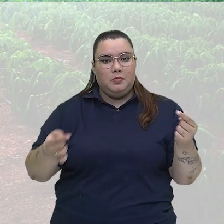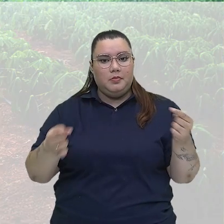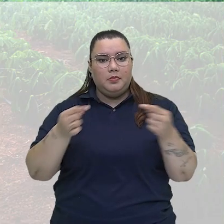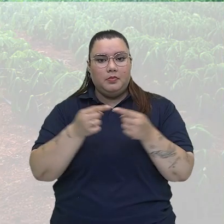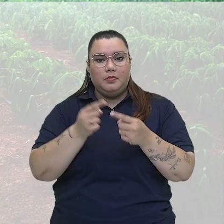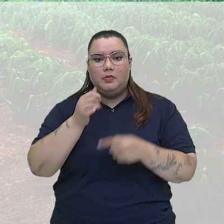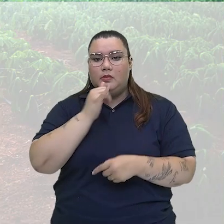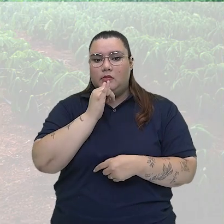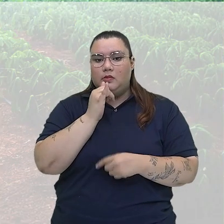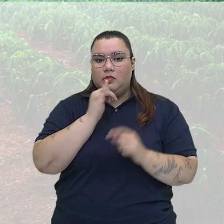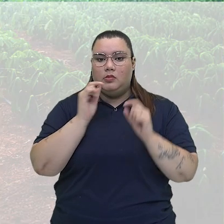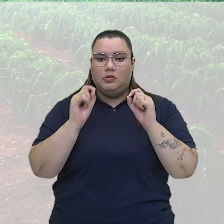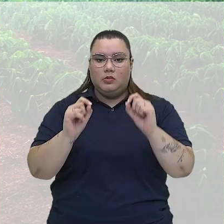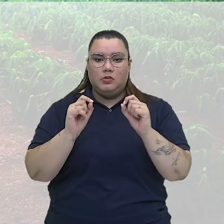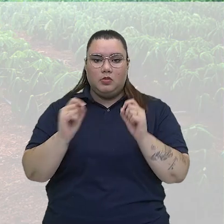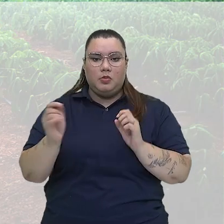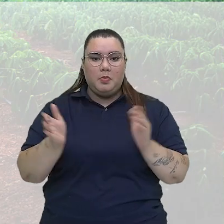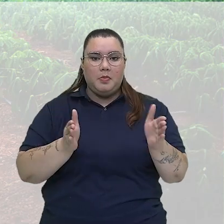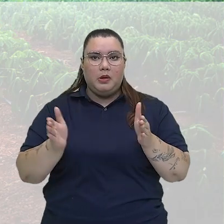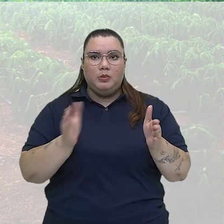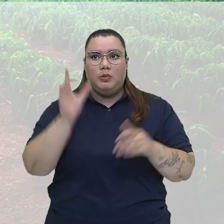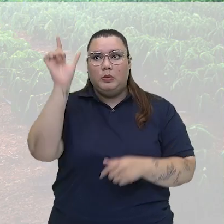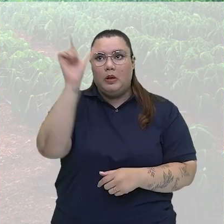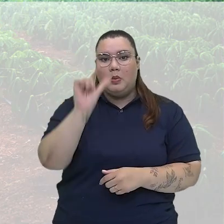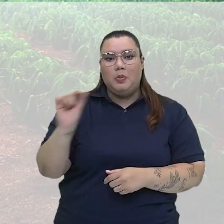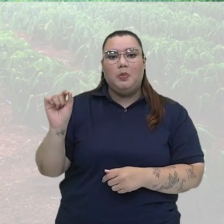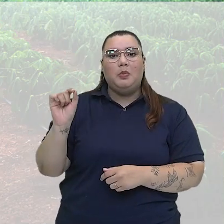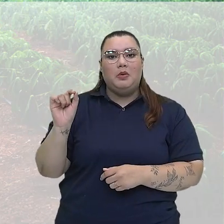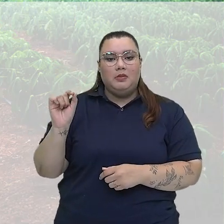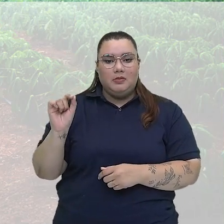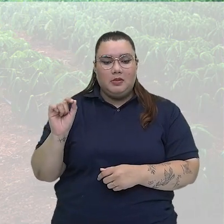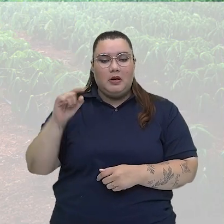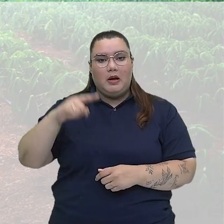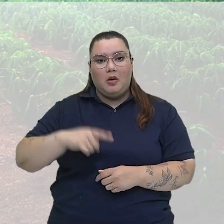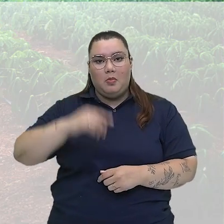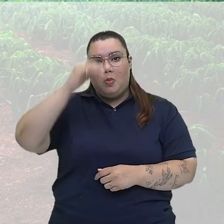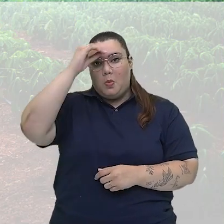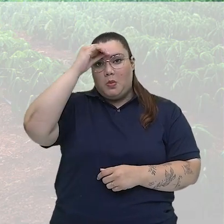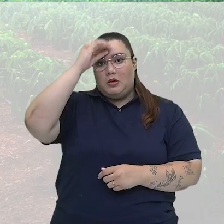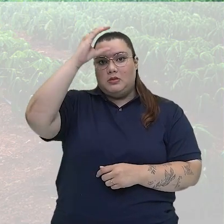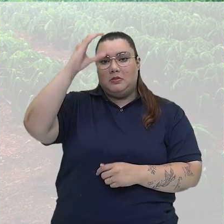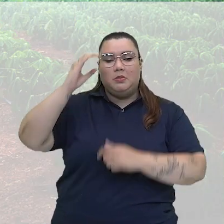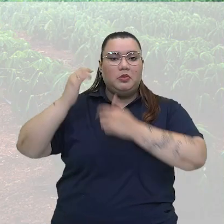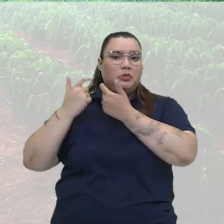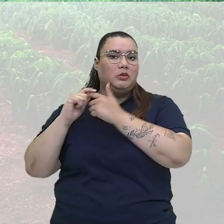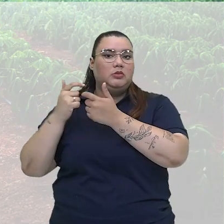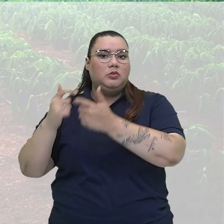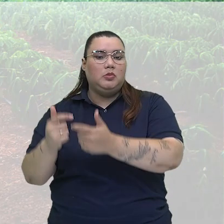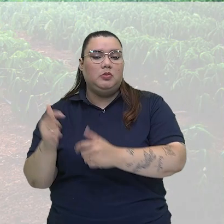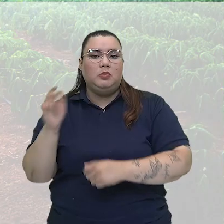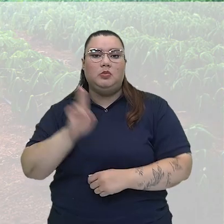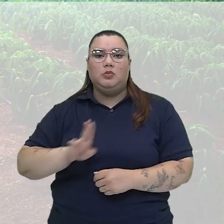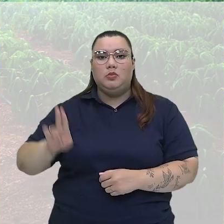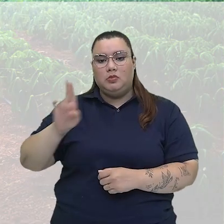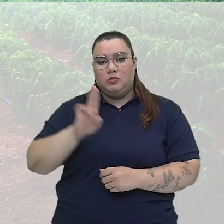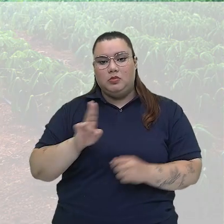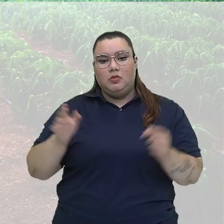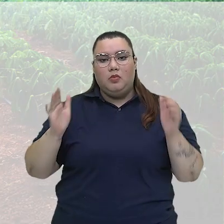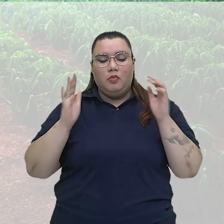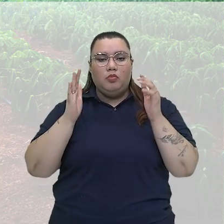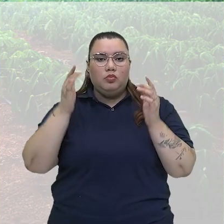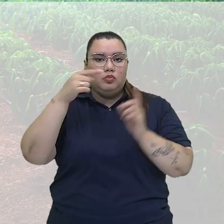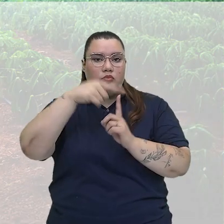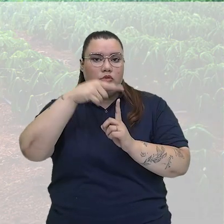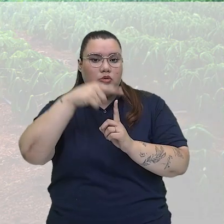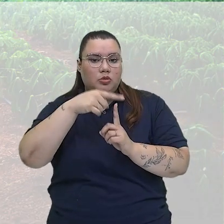por exemplo, nas fases da lua, né? Então, é um saber tradicional ali que ela utiliza ali como